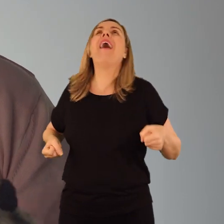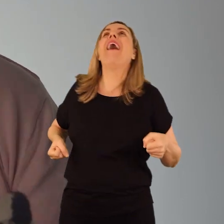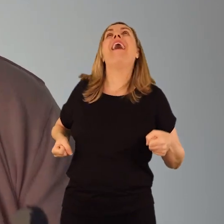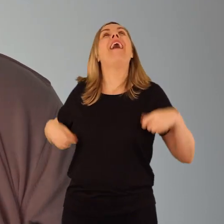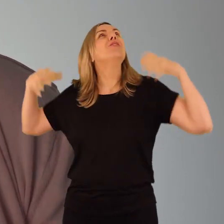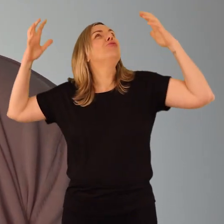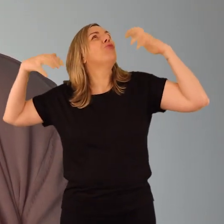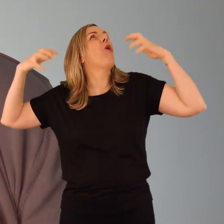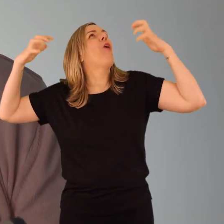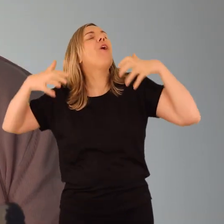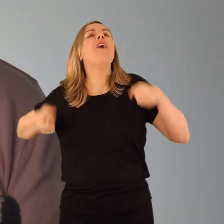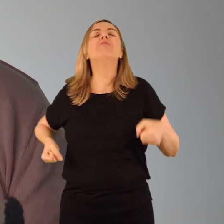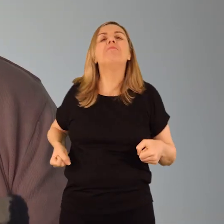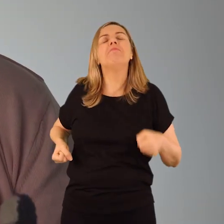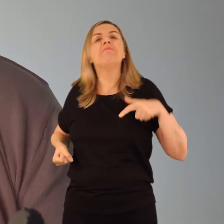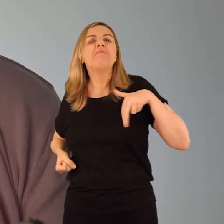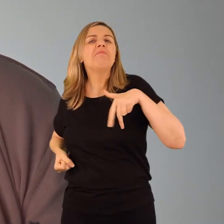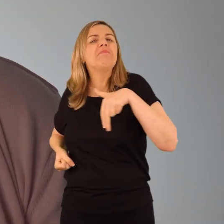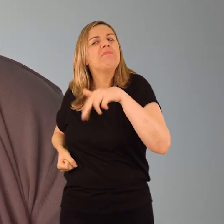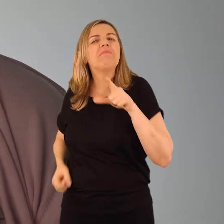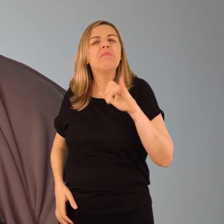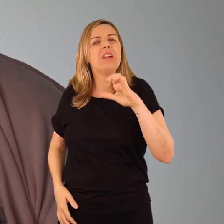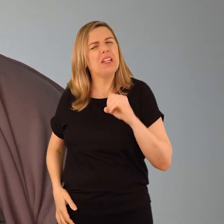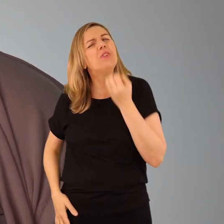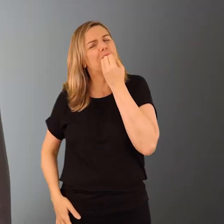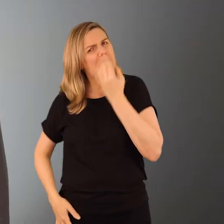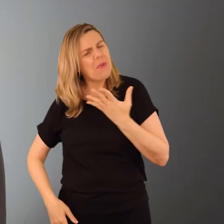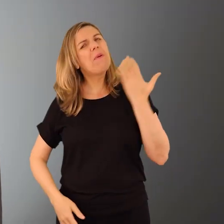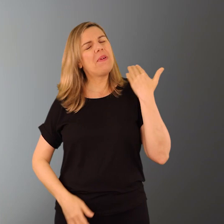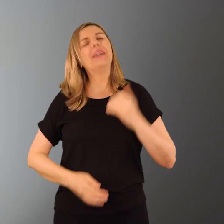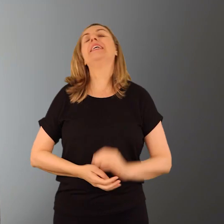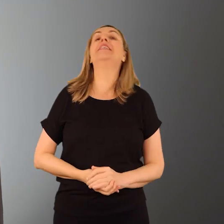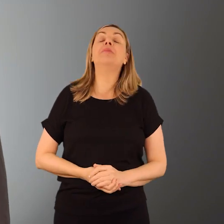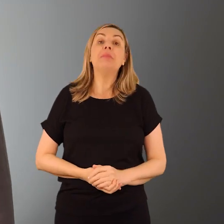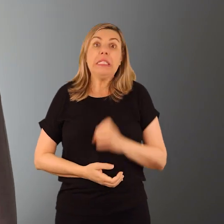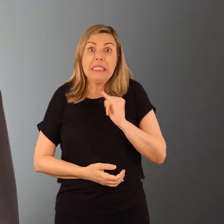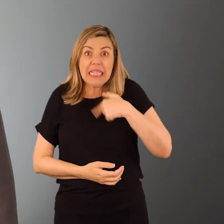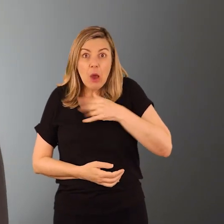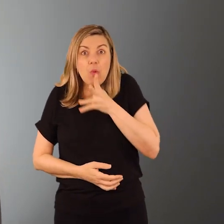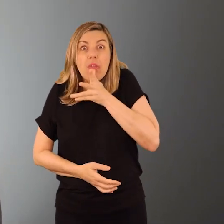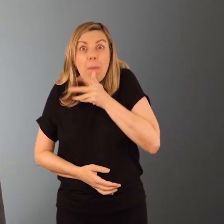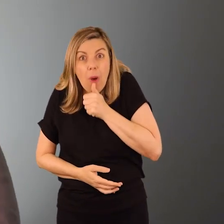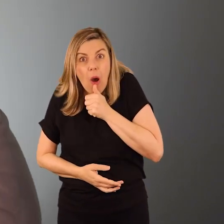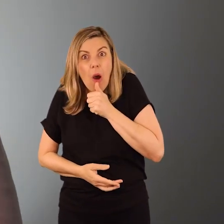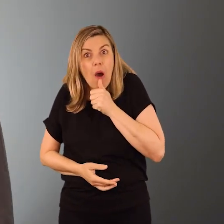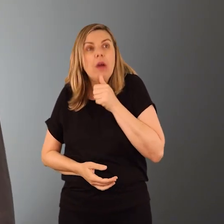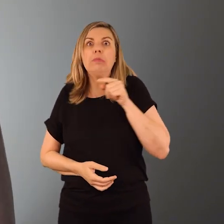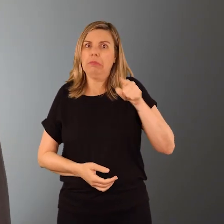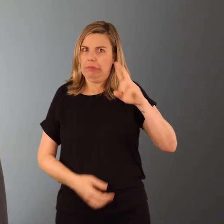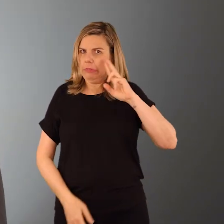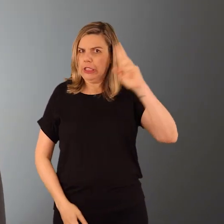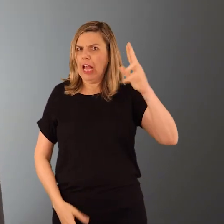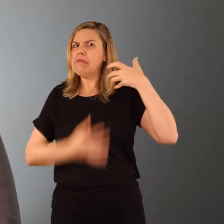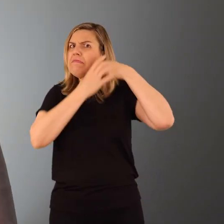né? Sentia, assim, as gotas da chuva, era muito bom. E se eu demorasse um pouquinho mais, a dona Regina